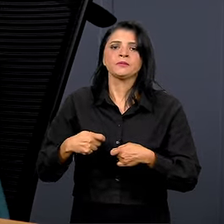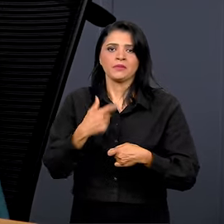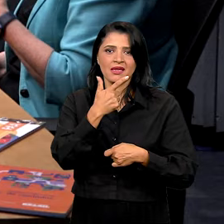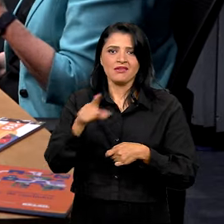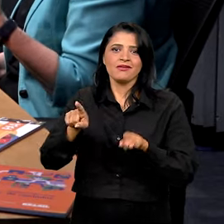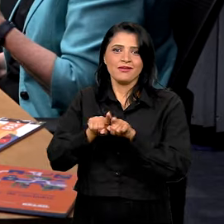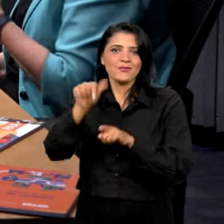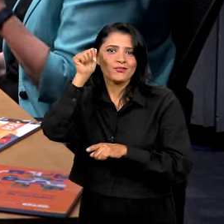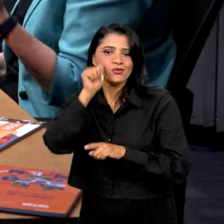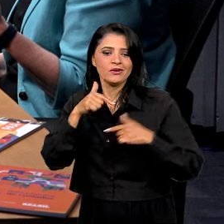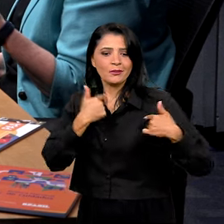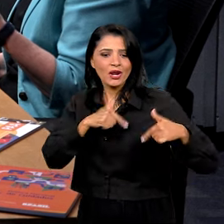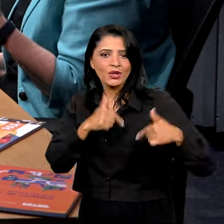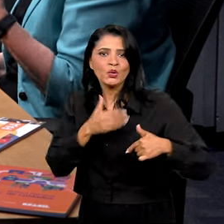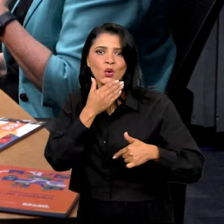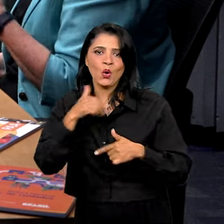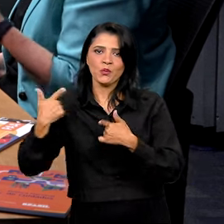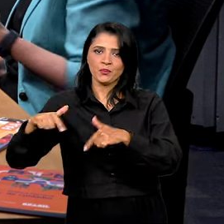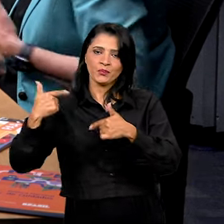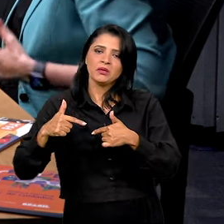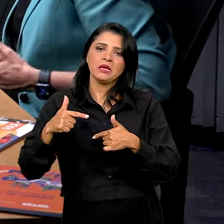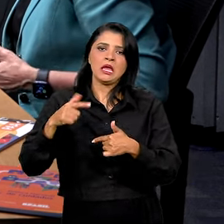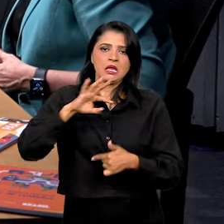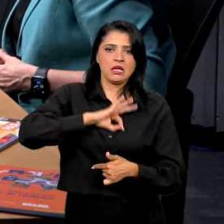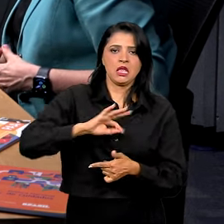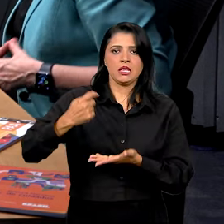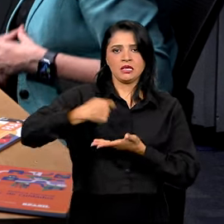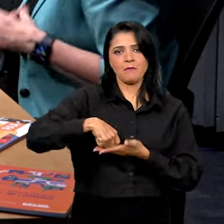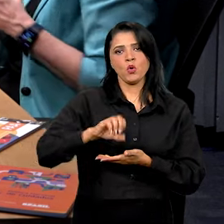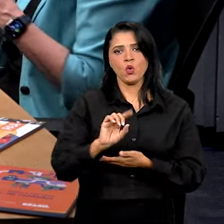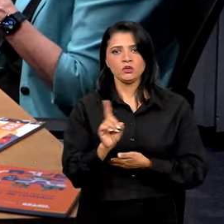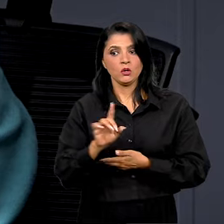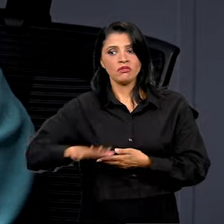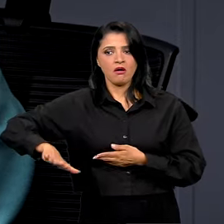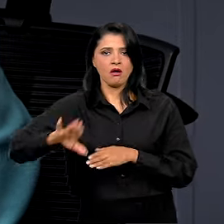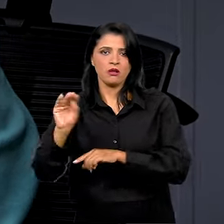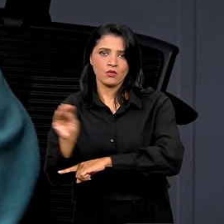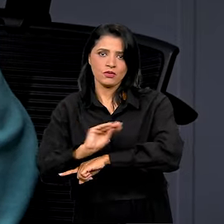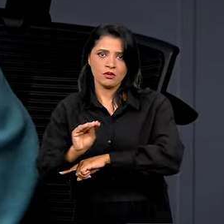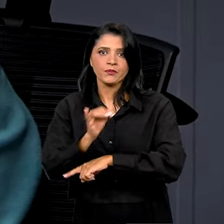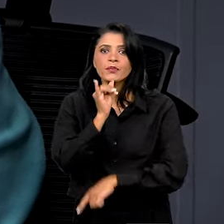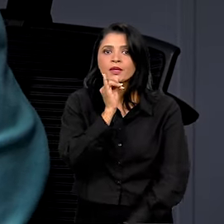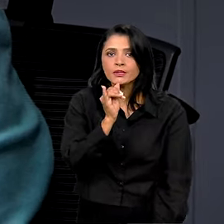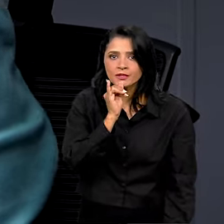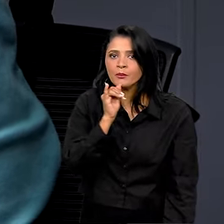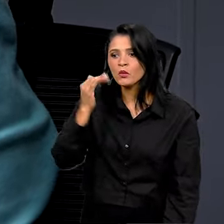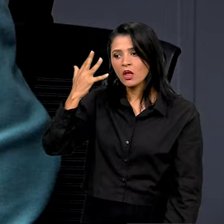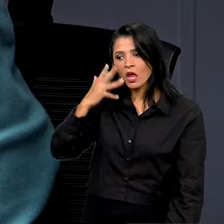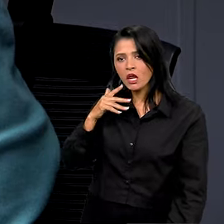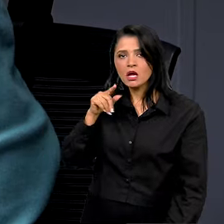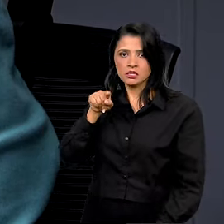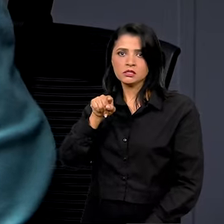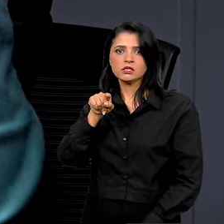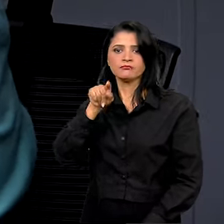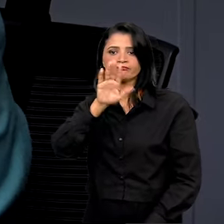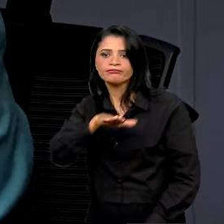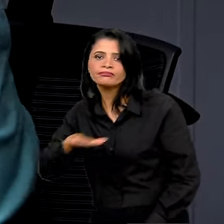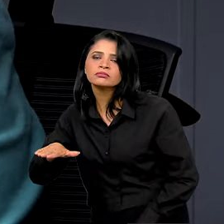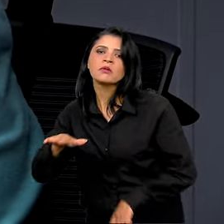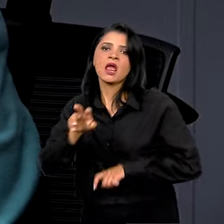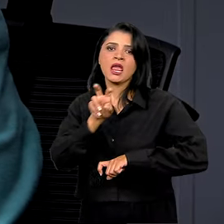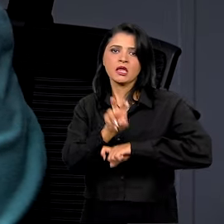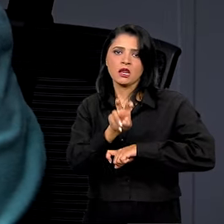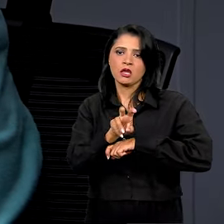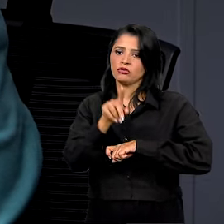e as trabalhadoras e os trabalhadores remunerados e não remunerados do Cuidado então no caso das Crianças a questão das